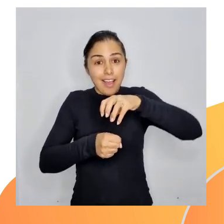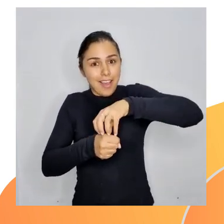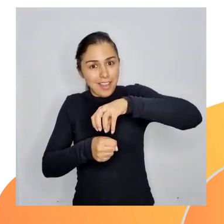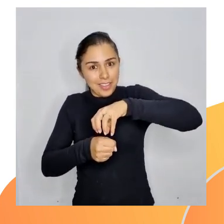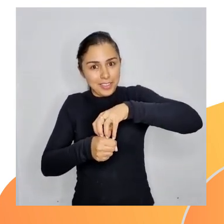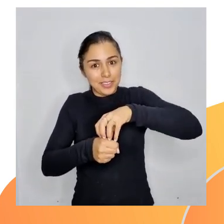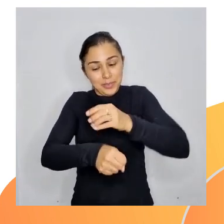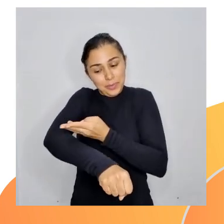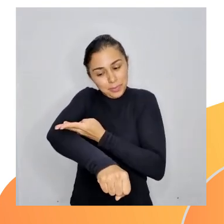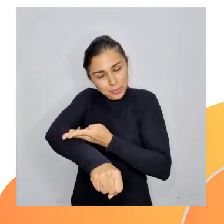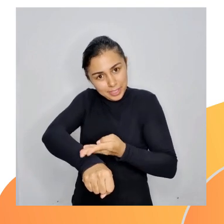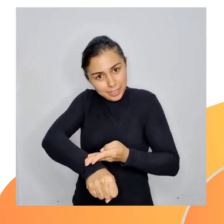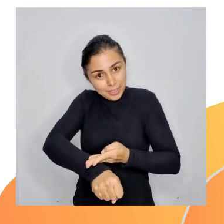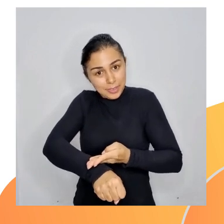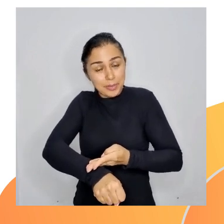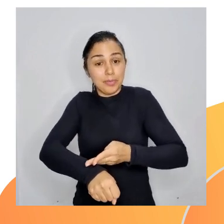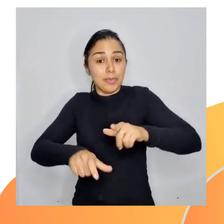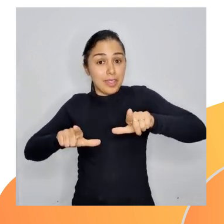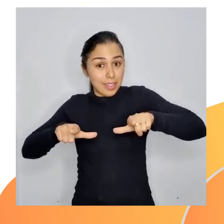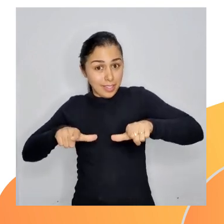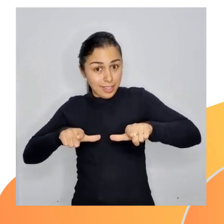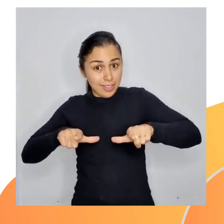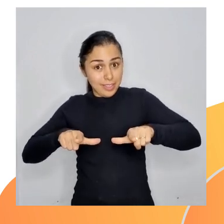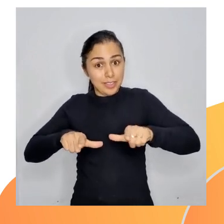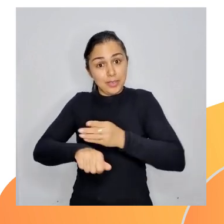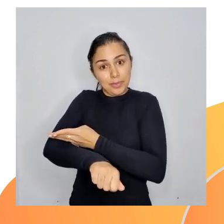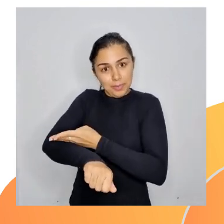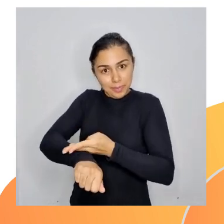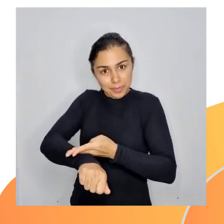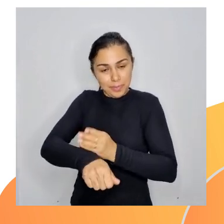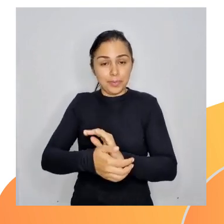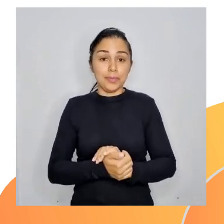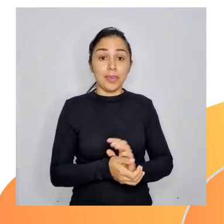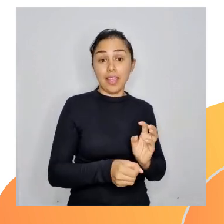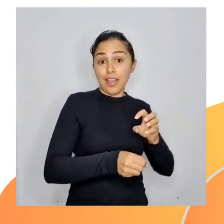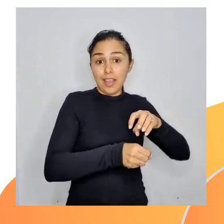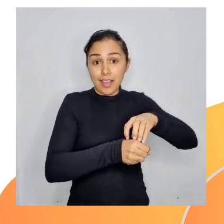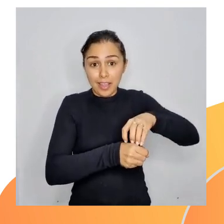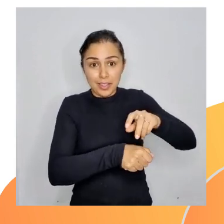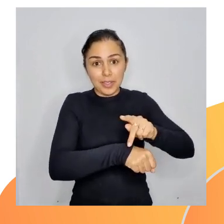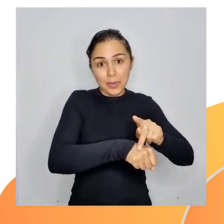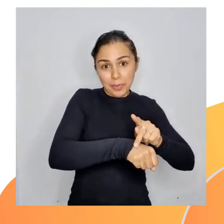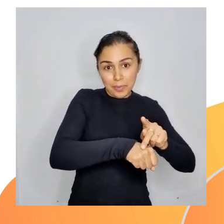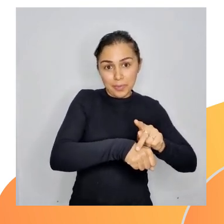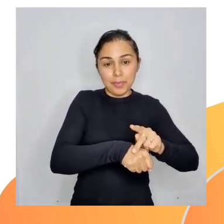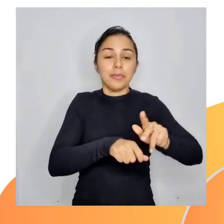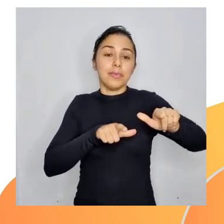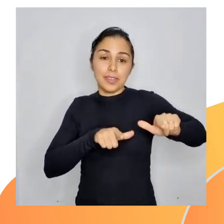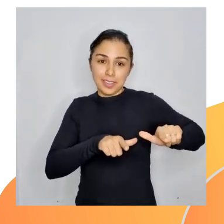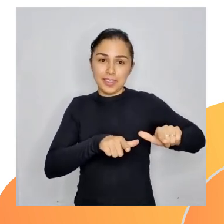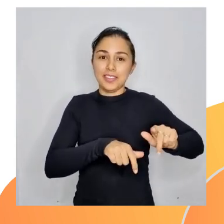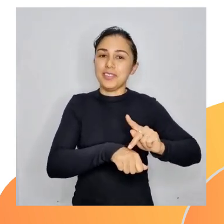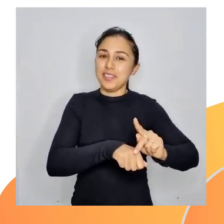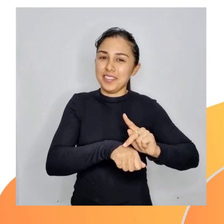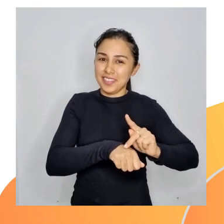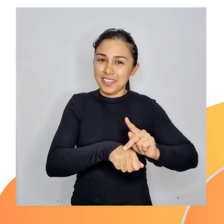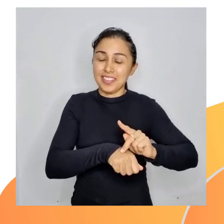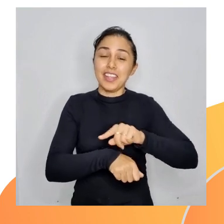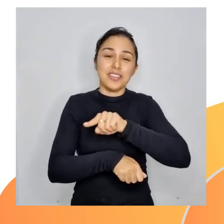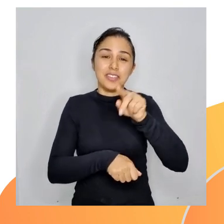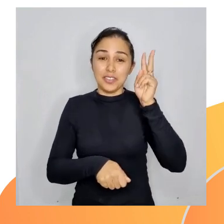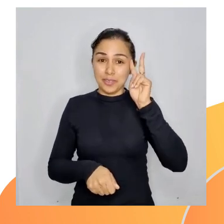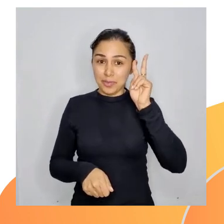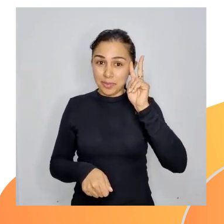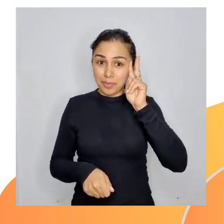bem. Rainha preta, na casa preta. Seguindo aí essas instruções, vocês não vão ter dificuldade de posicionar